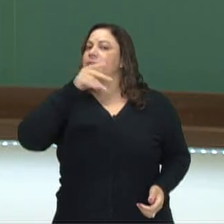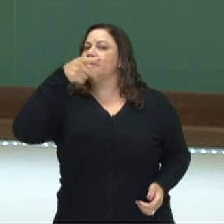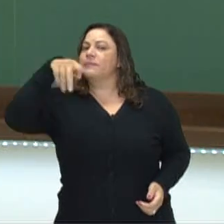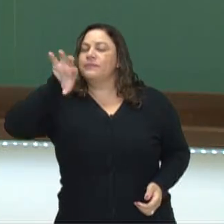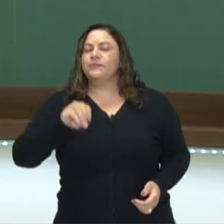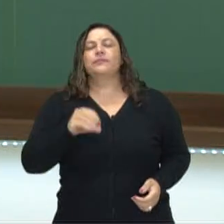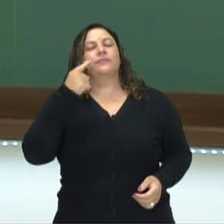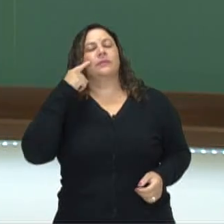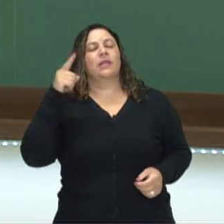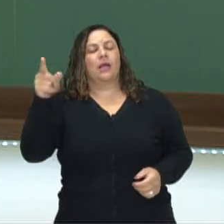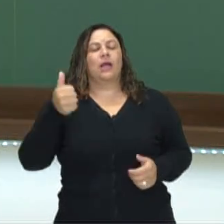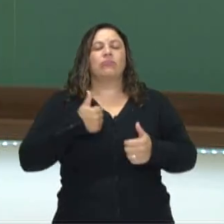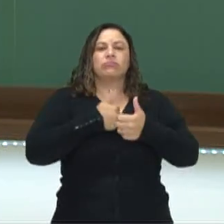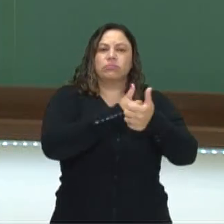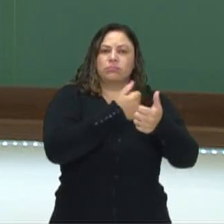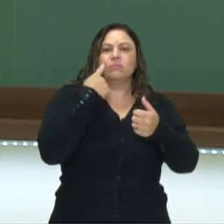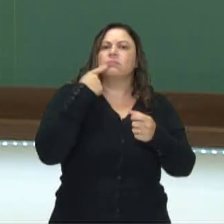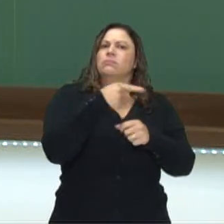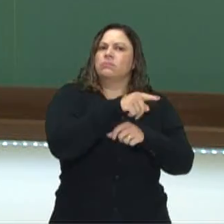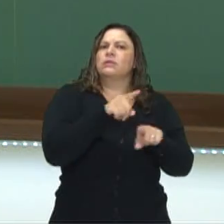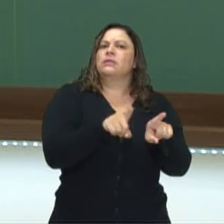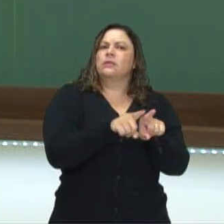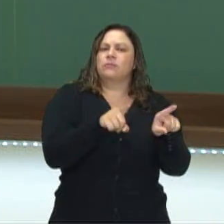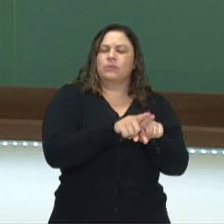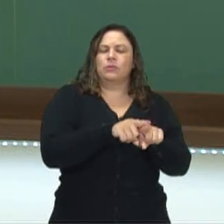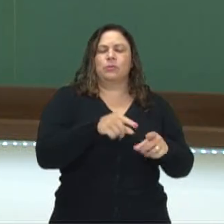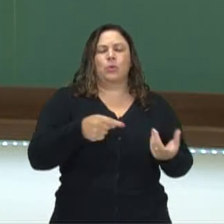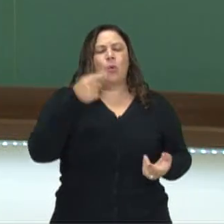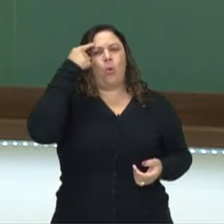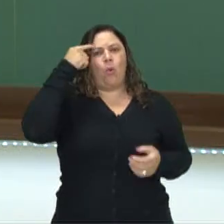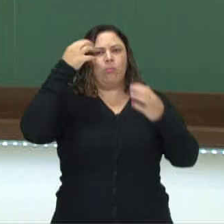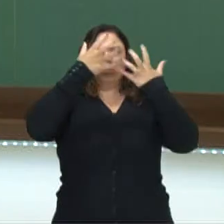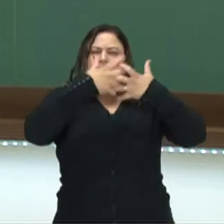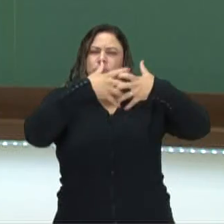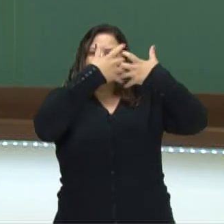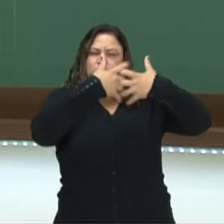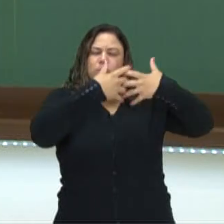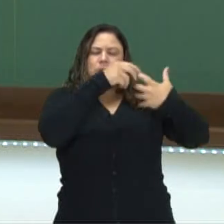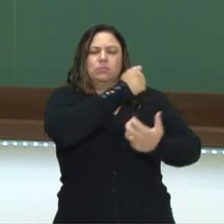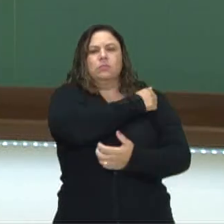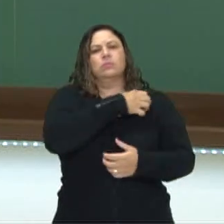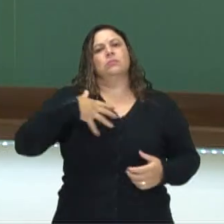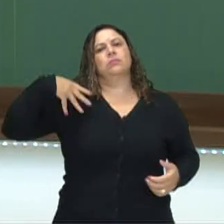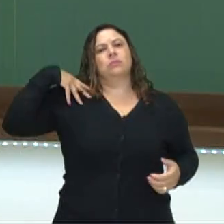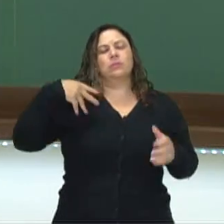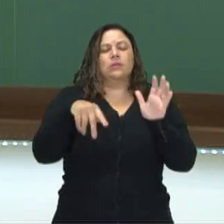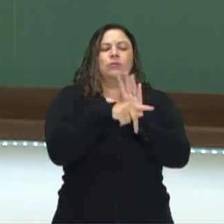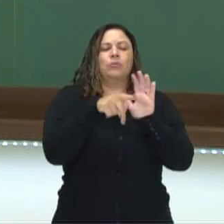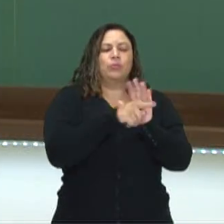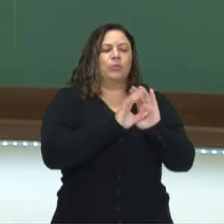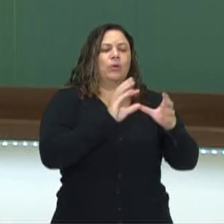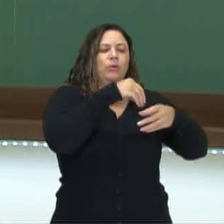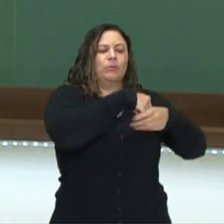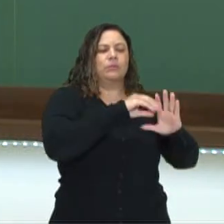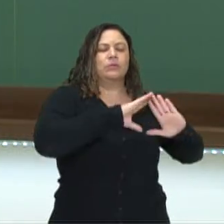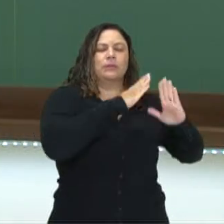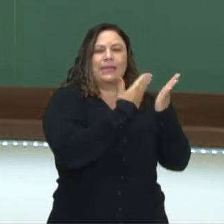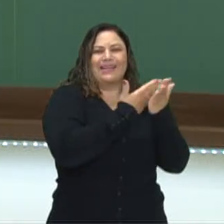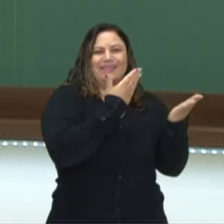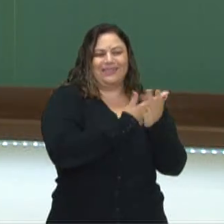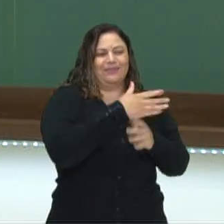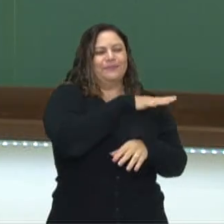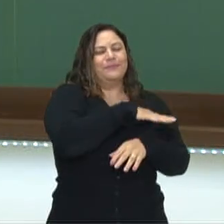sua academia e o Aristóteles como o cérebro. Vejam aí o espaço importante, essencial